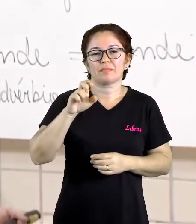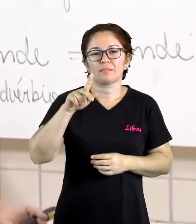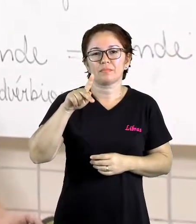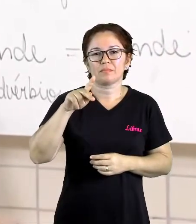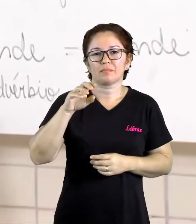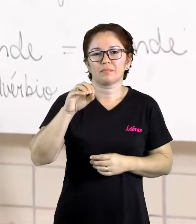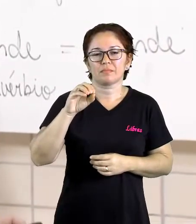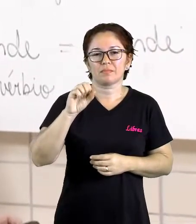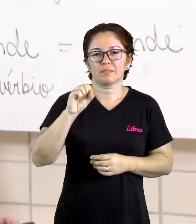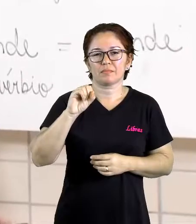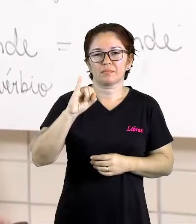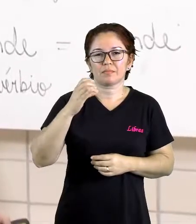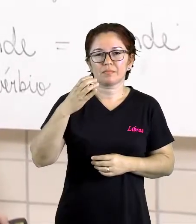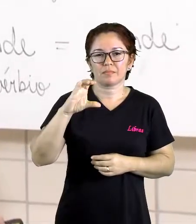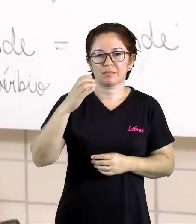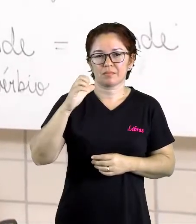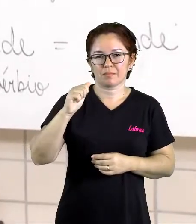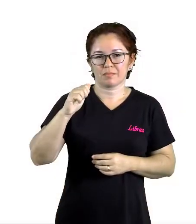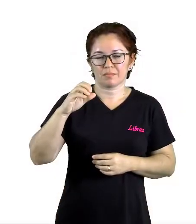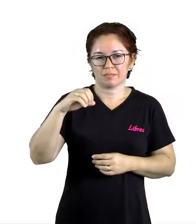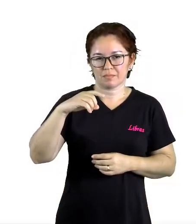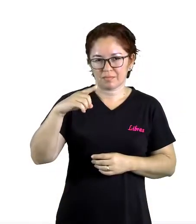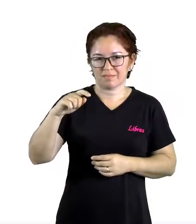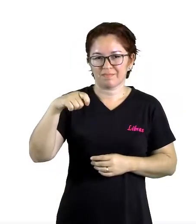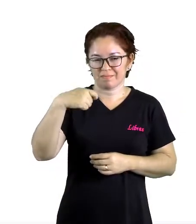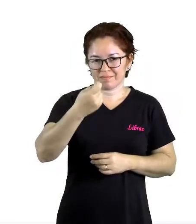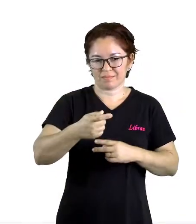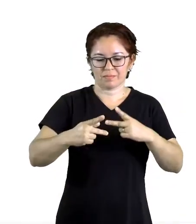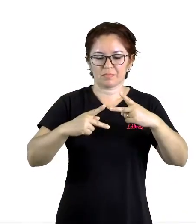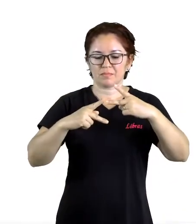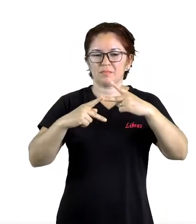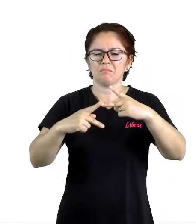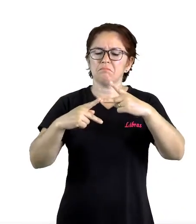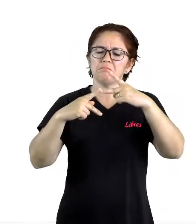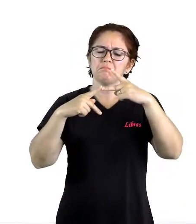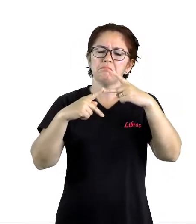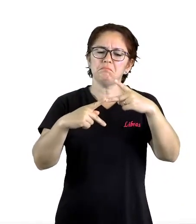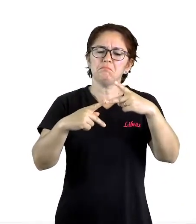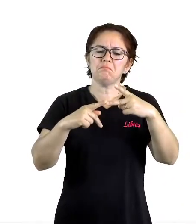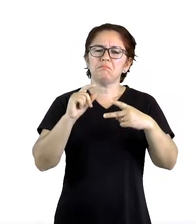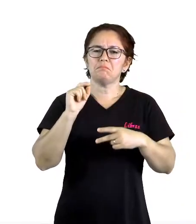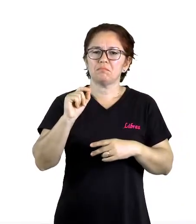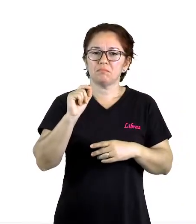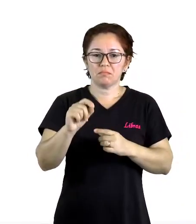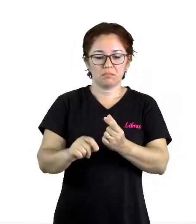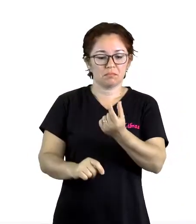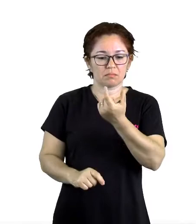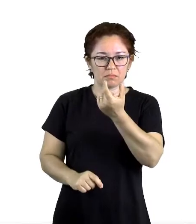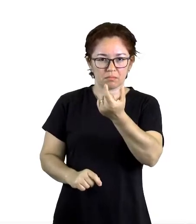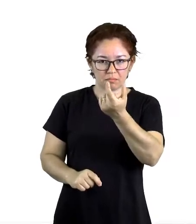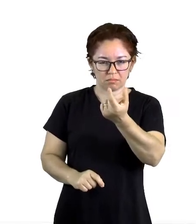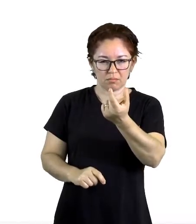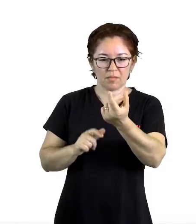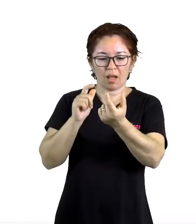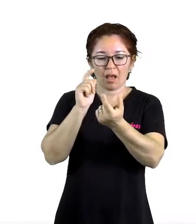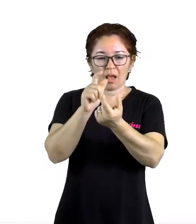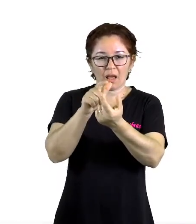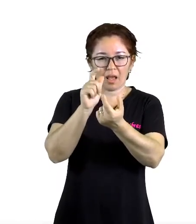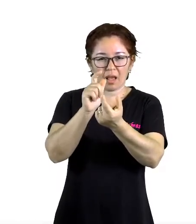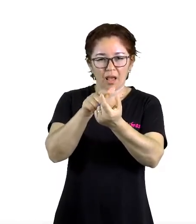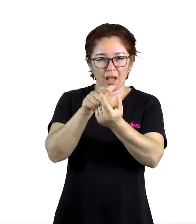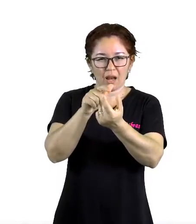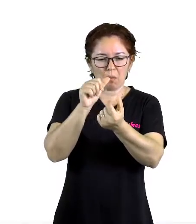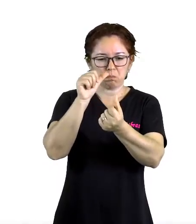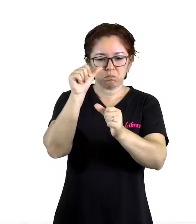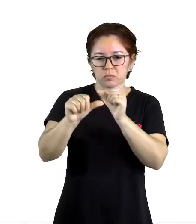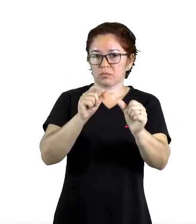O que é a preposição, sexto ano? É a classe de palavra é uma classe de palavra invariável. Quando eu digo que é